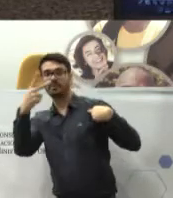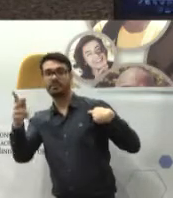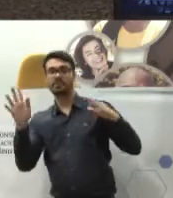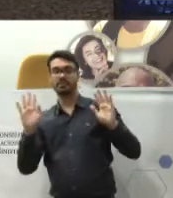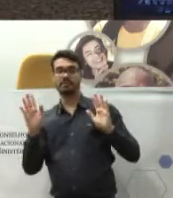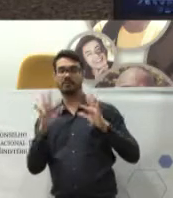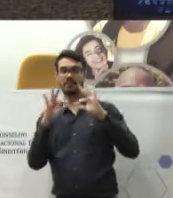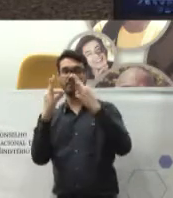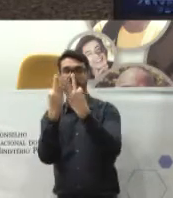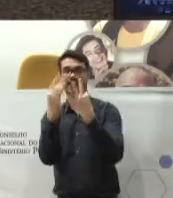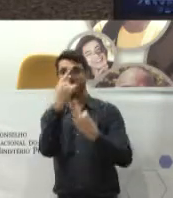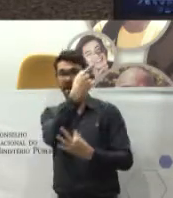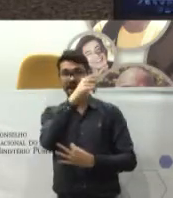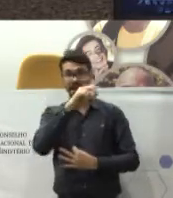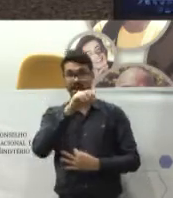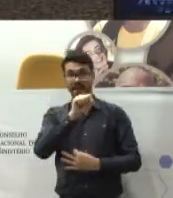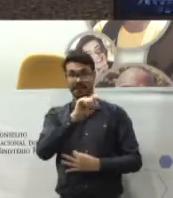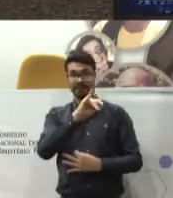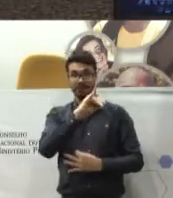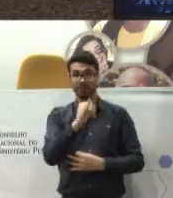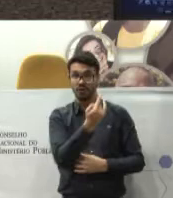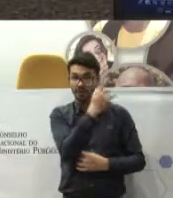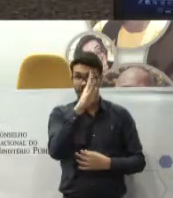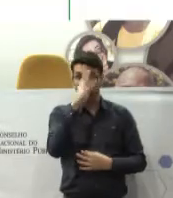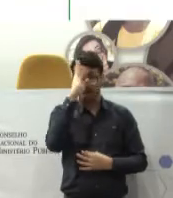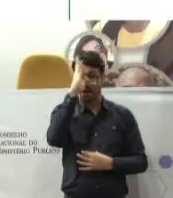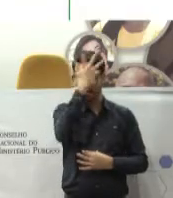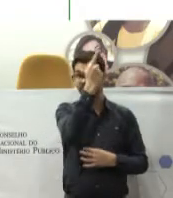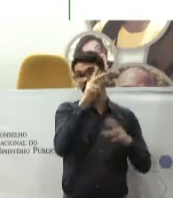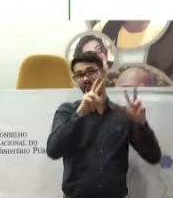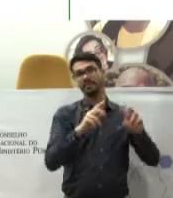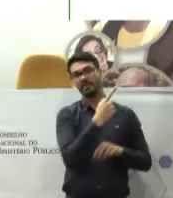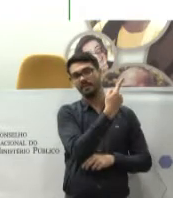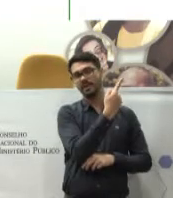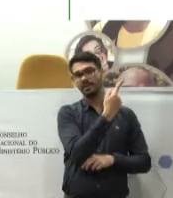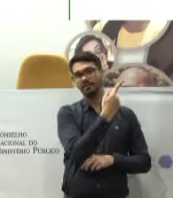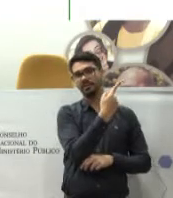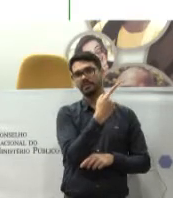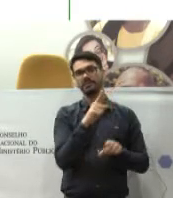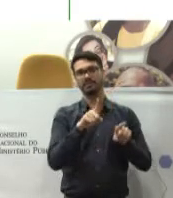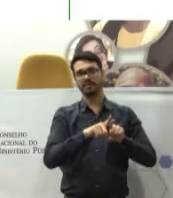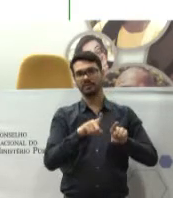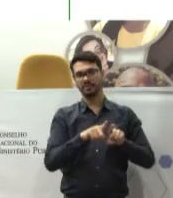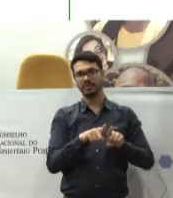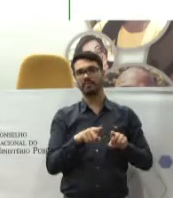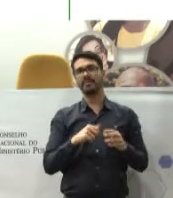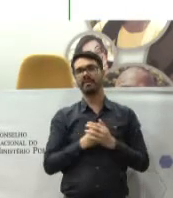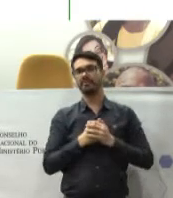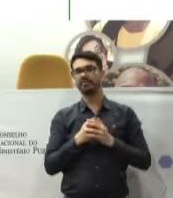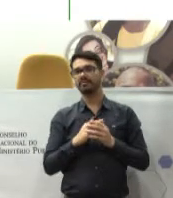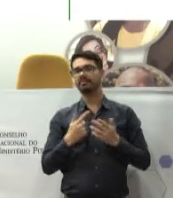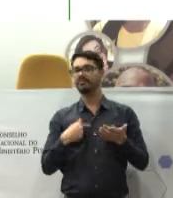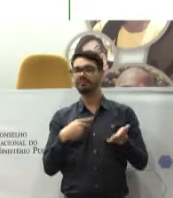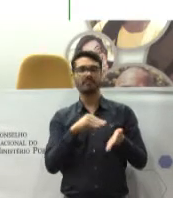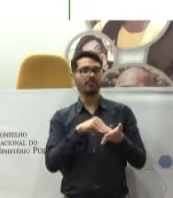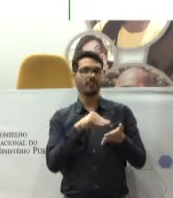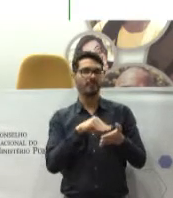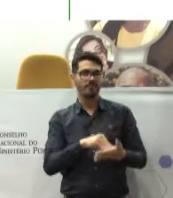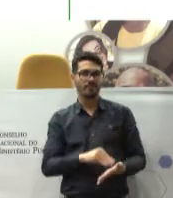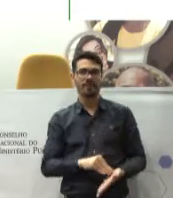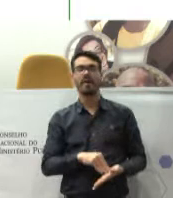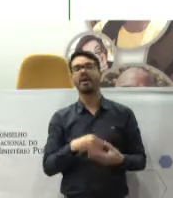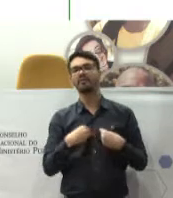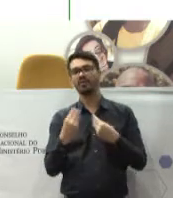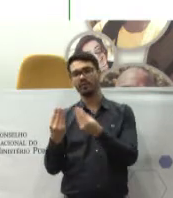STJ veio para resolver esse tema. Primeira, a imprescindibilidade, assim como a ineficácia daquilo